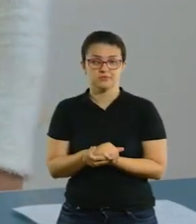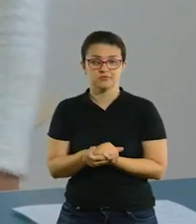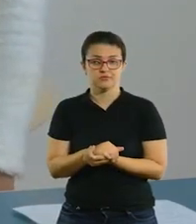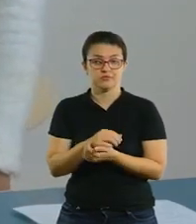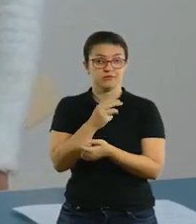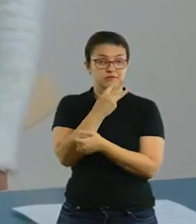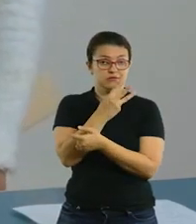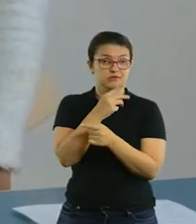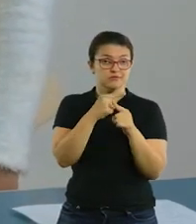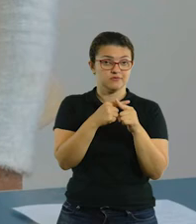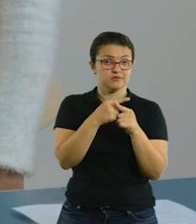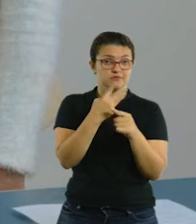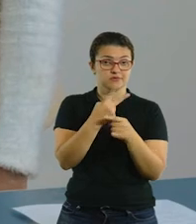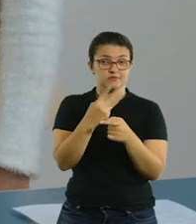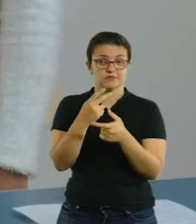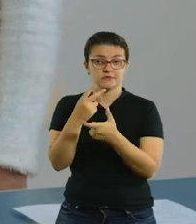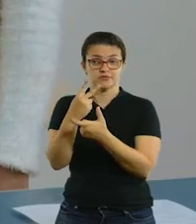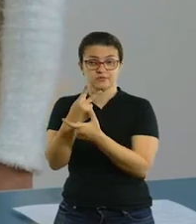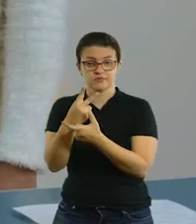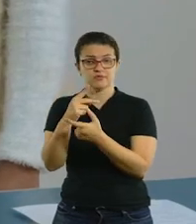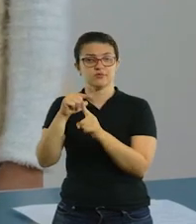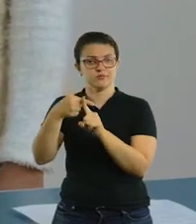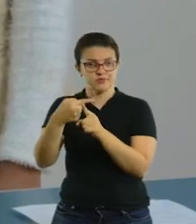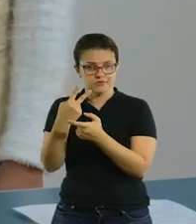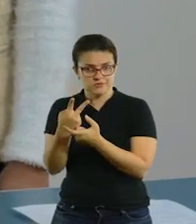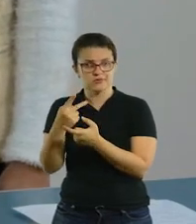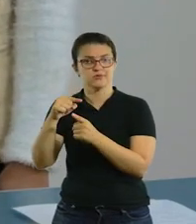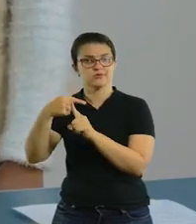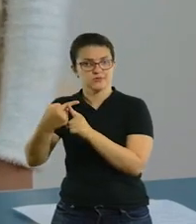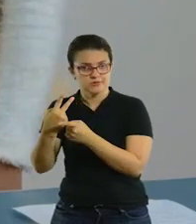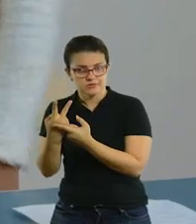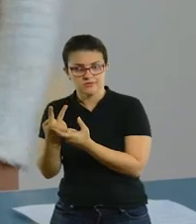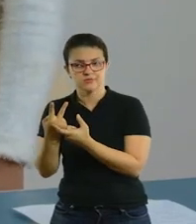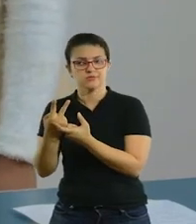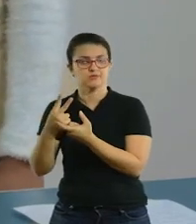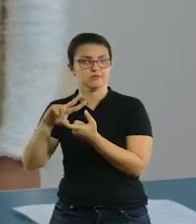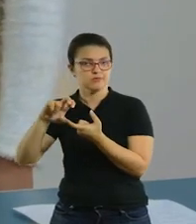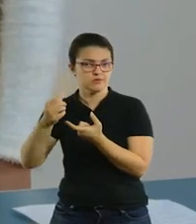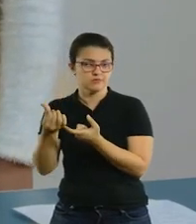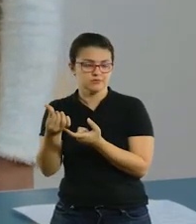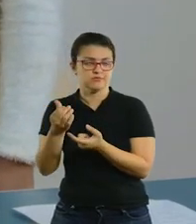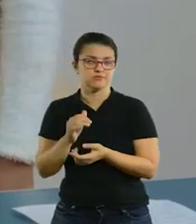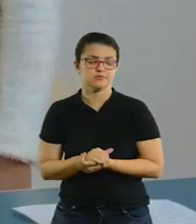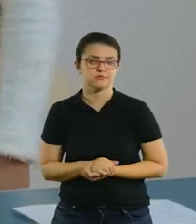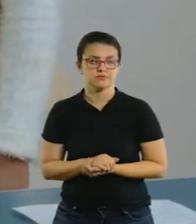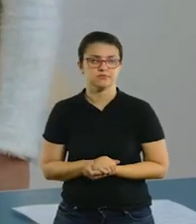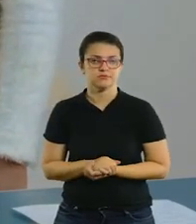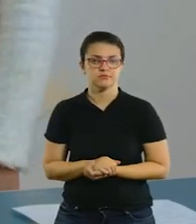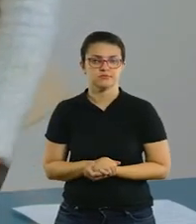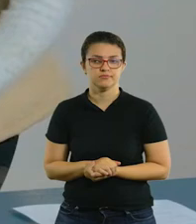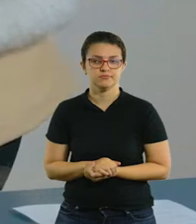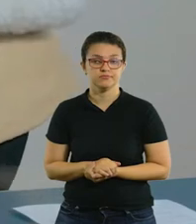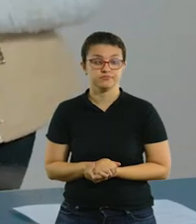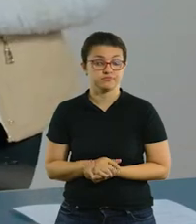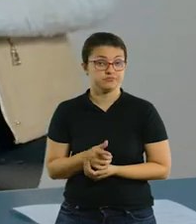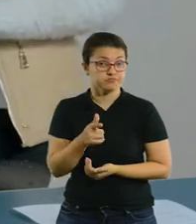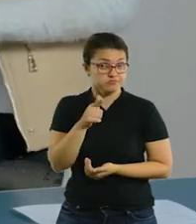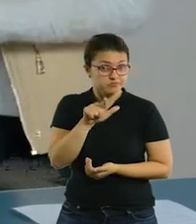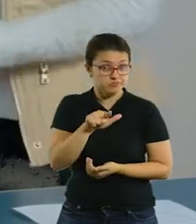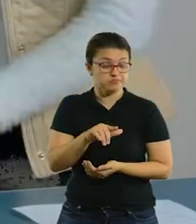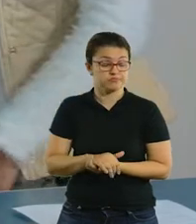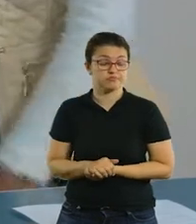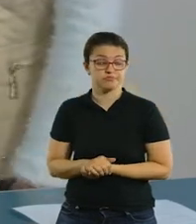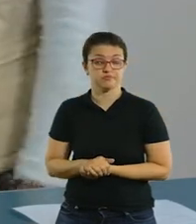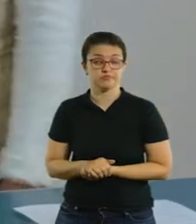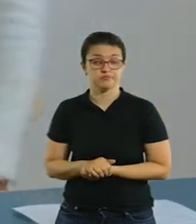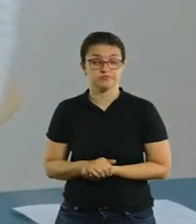vezes 2 é igual a 6, ou 2 mais 2 mais 2 também é igual a 6. Uma outra situação aqui para